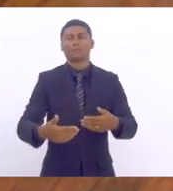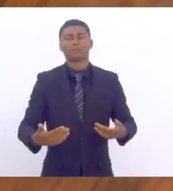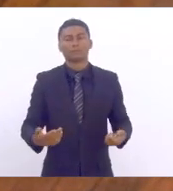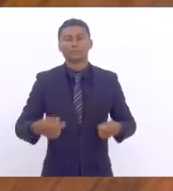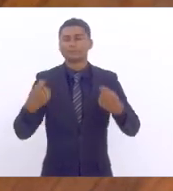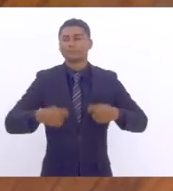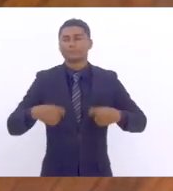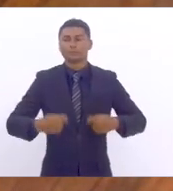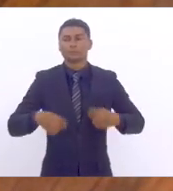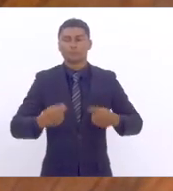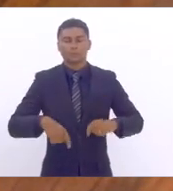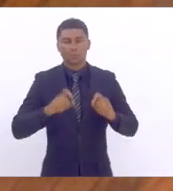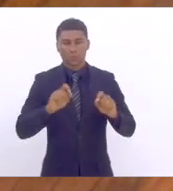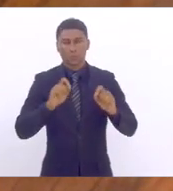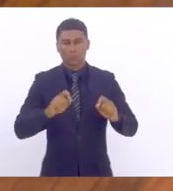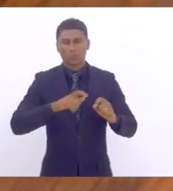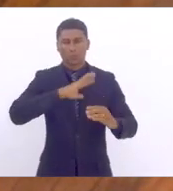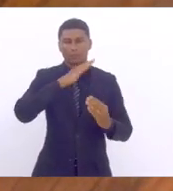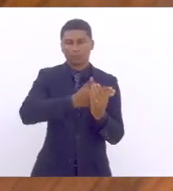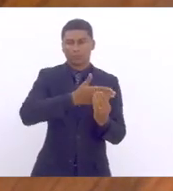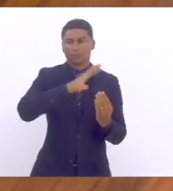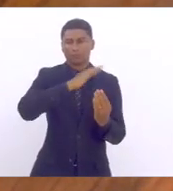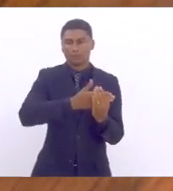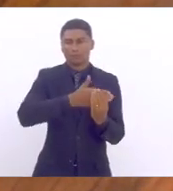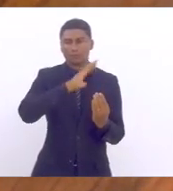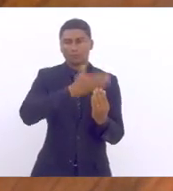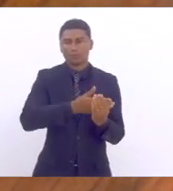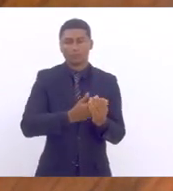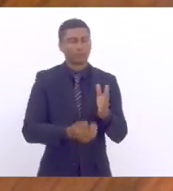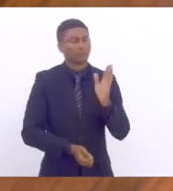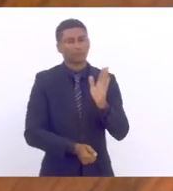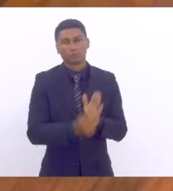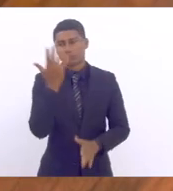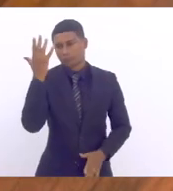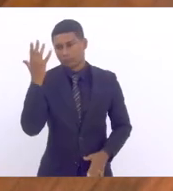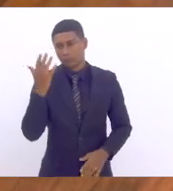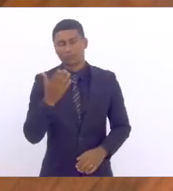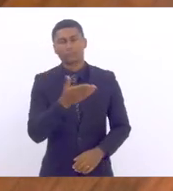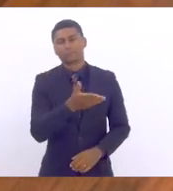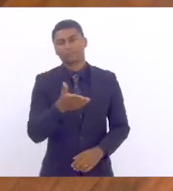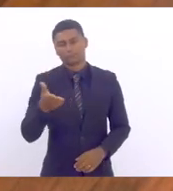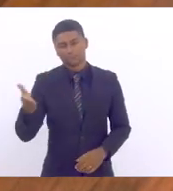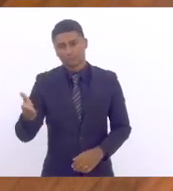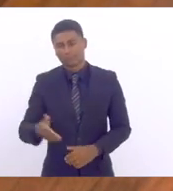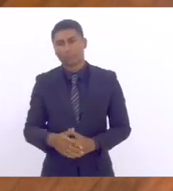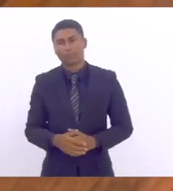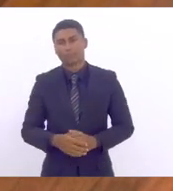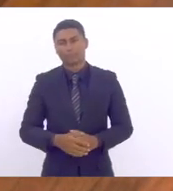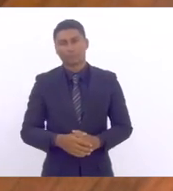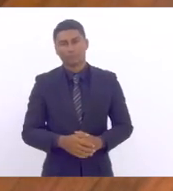ajuizar diversas ações coletivas que vieram a